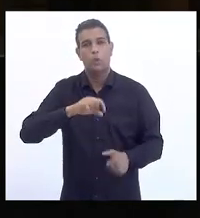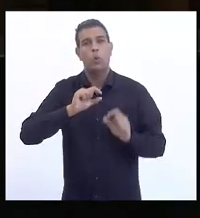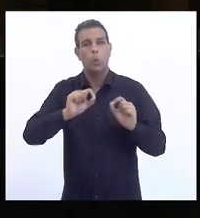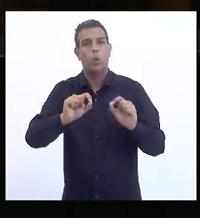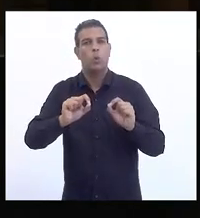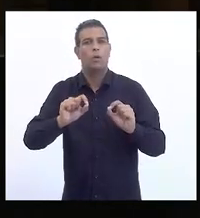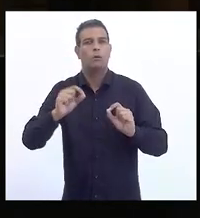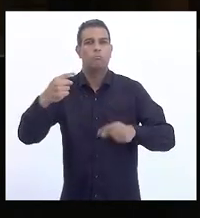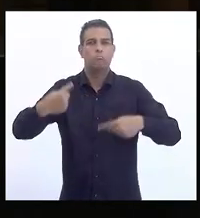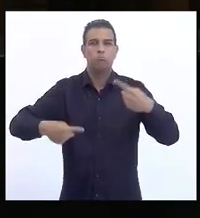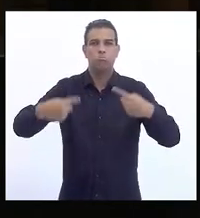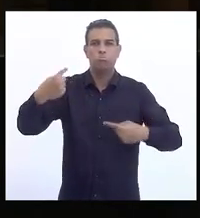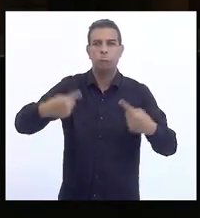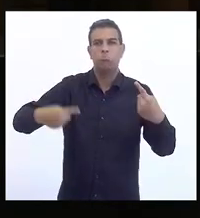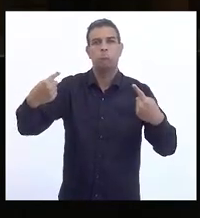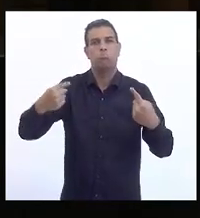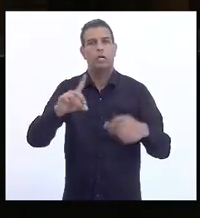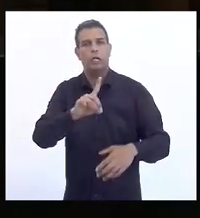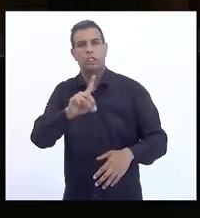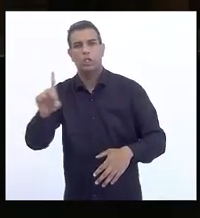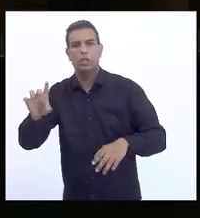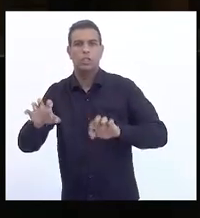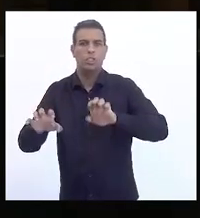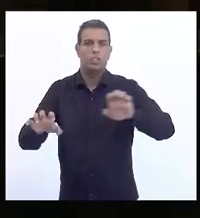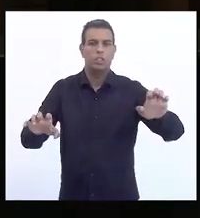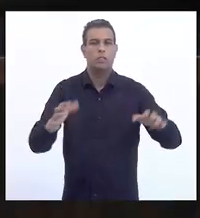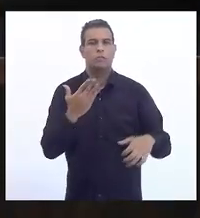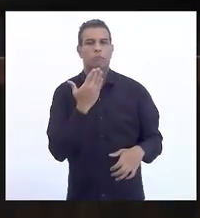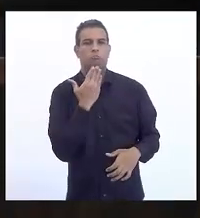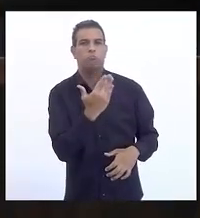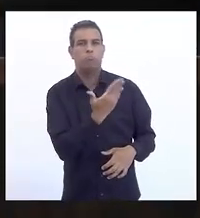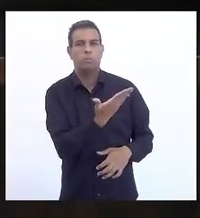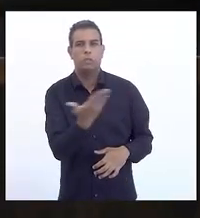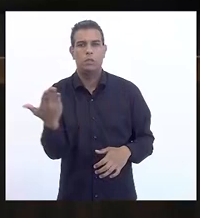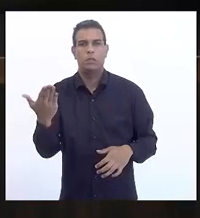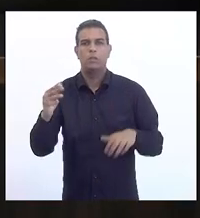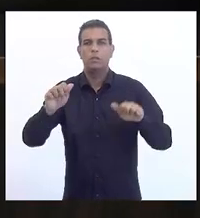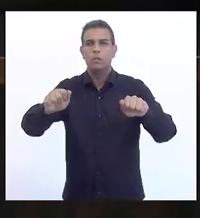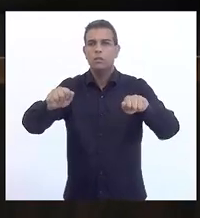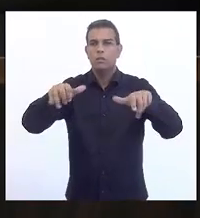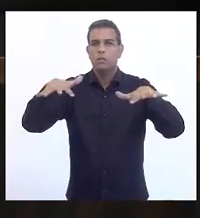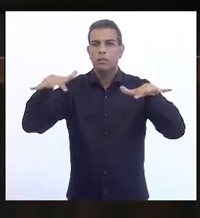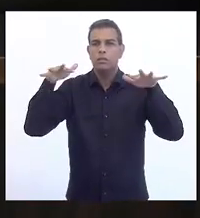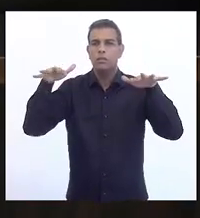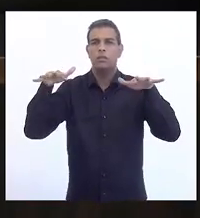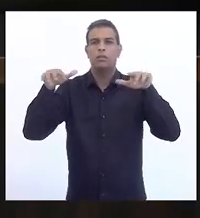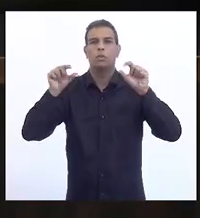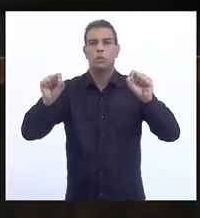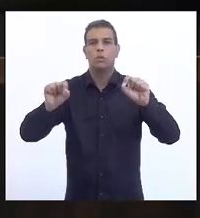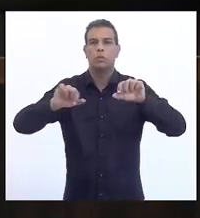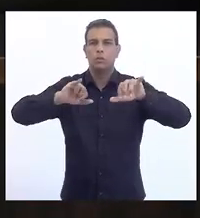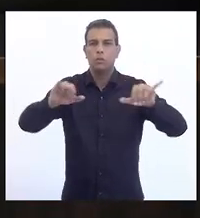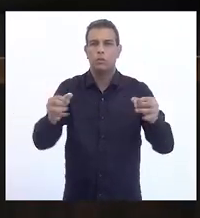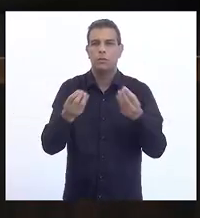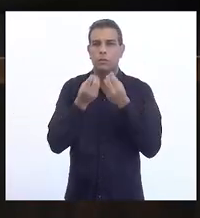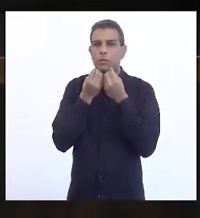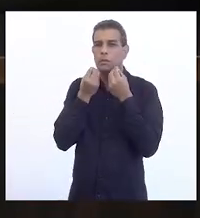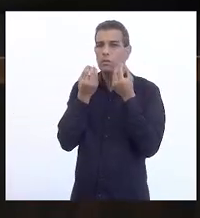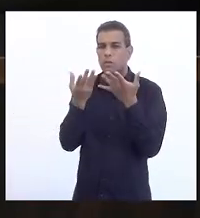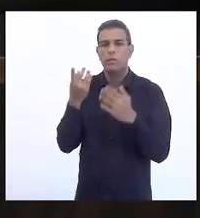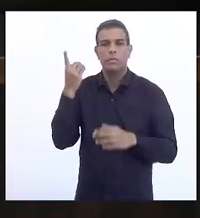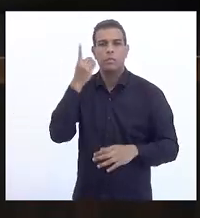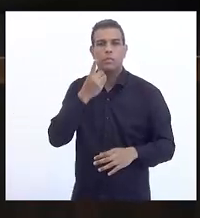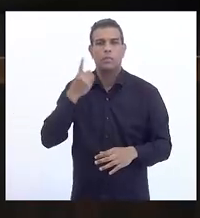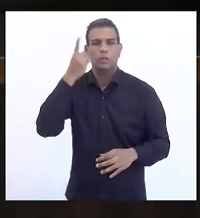de que tenhamos divergências, eu pediria às galerias que dessem a oportunidade ao deputado de